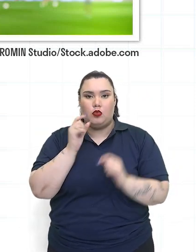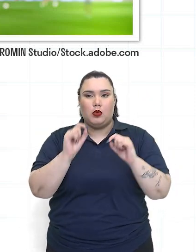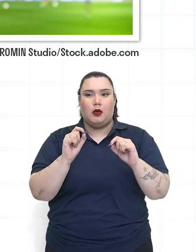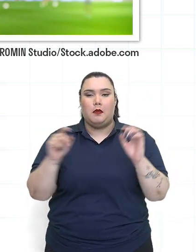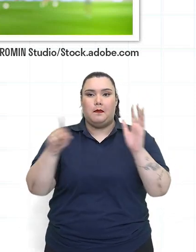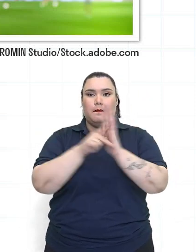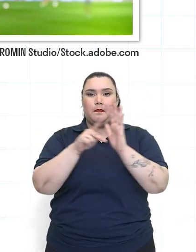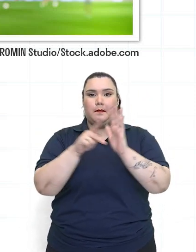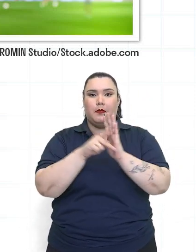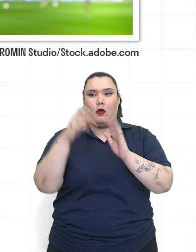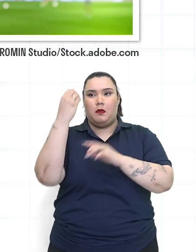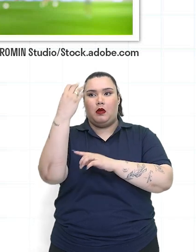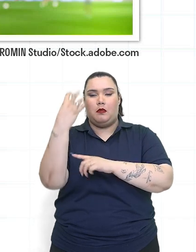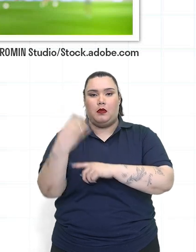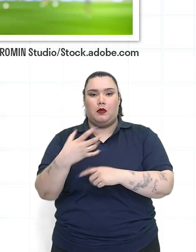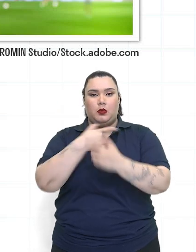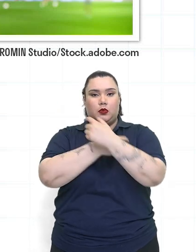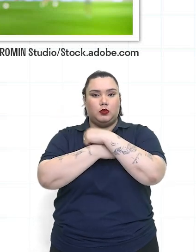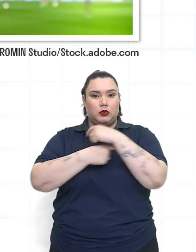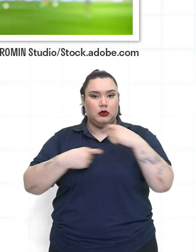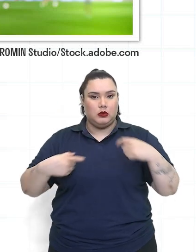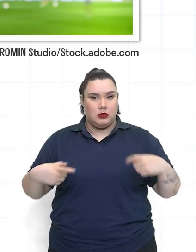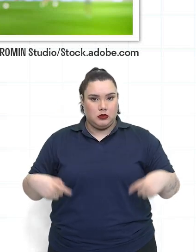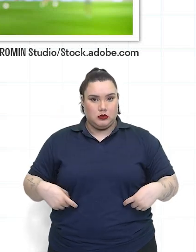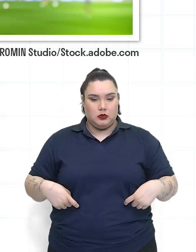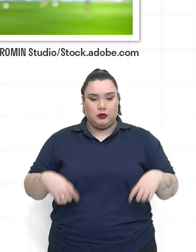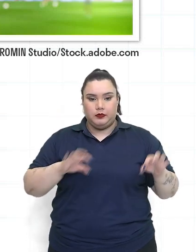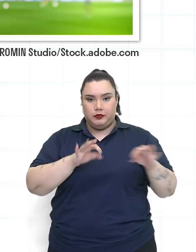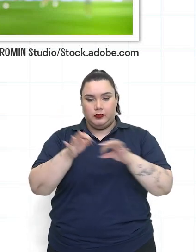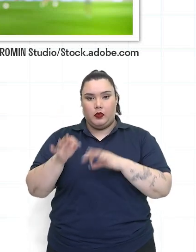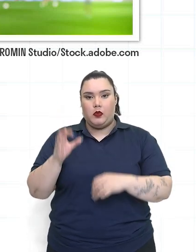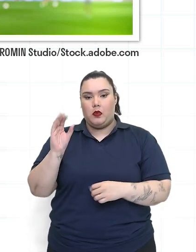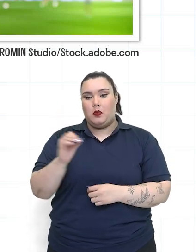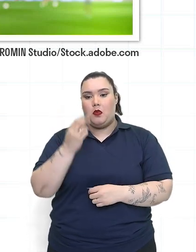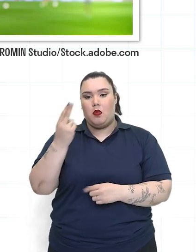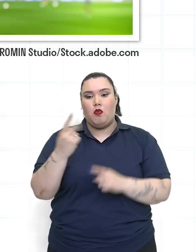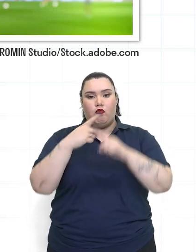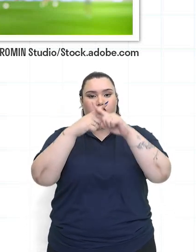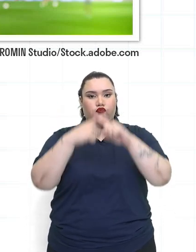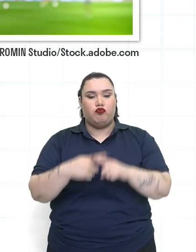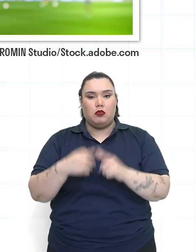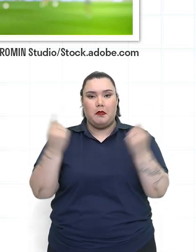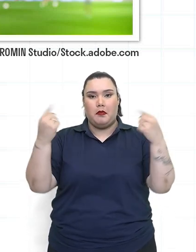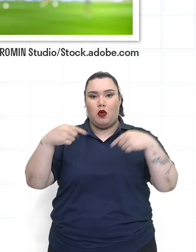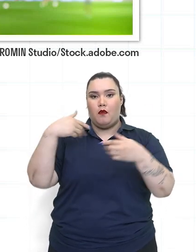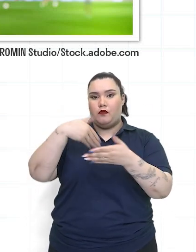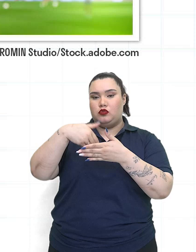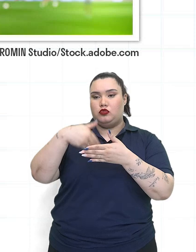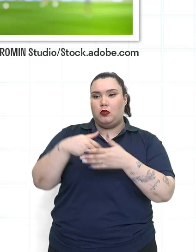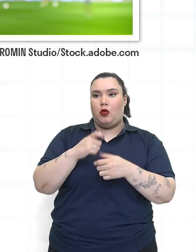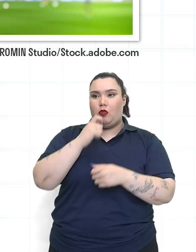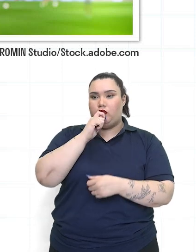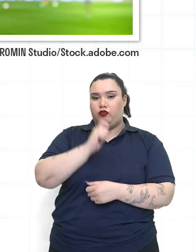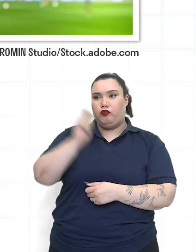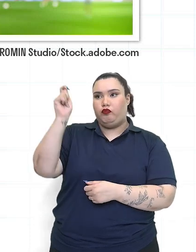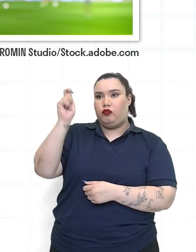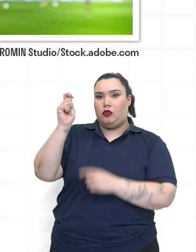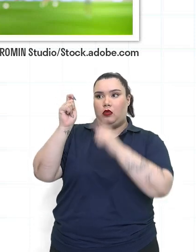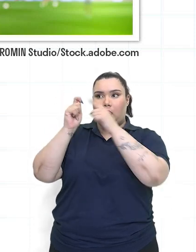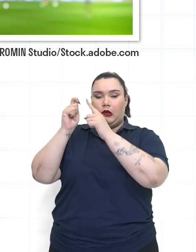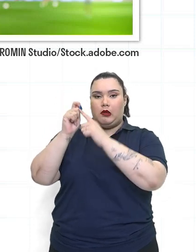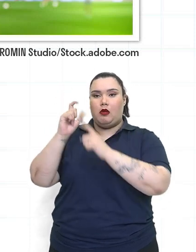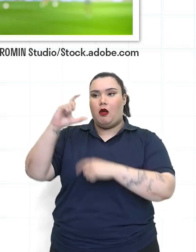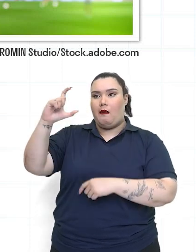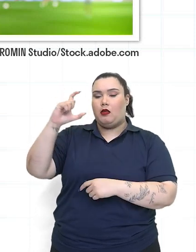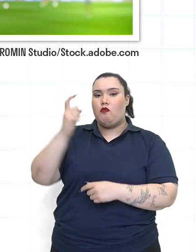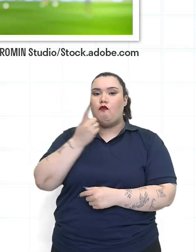cores, na sinalização de trânsito, ou numa partida de futebol, por exemplo, né, o cartão vermelho. O que